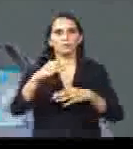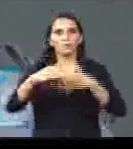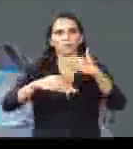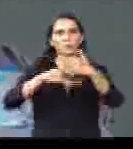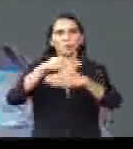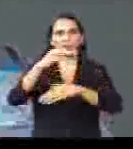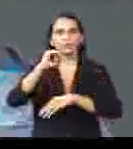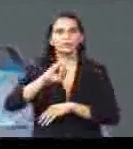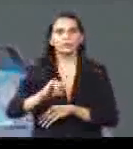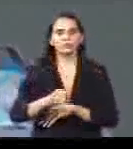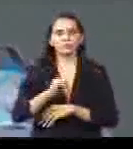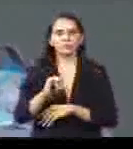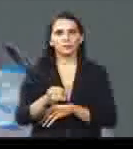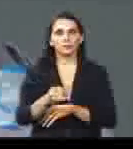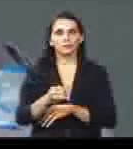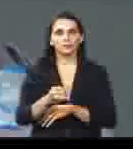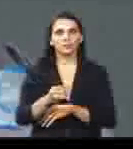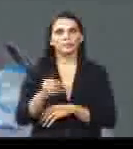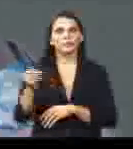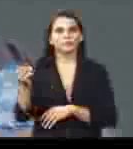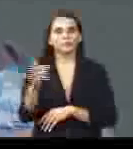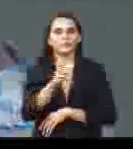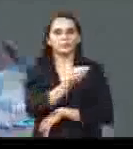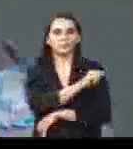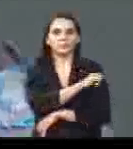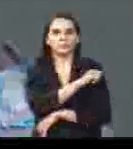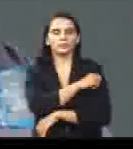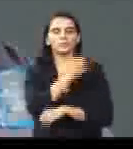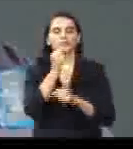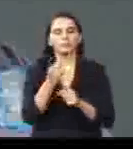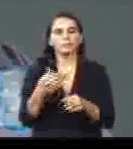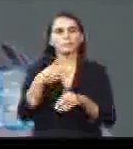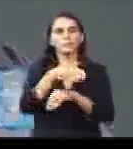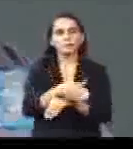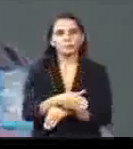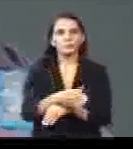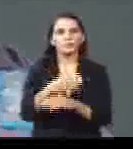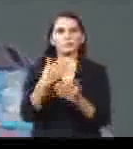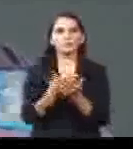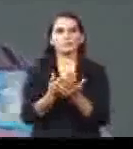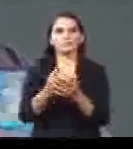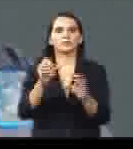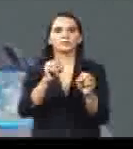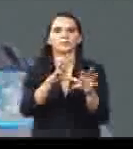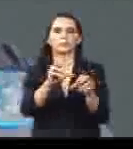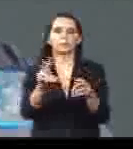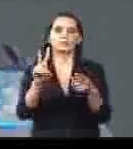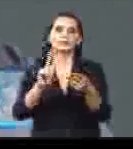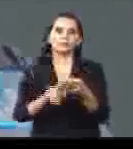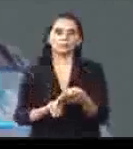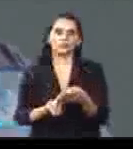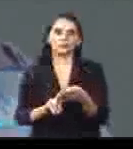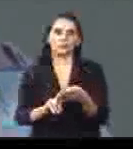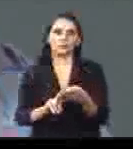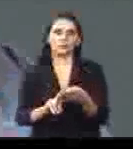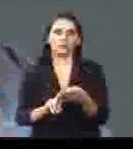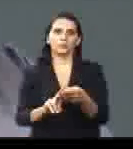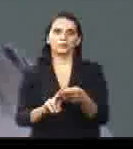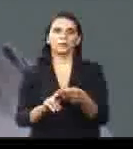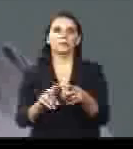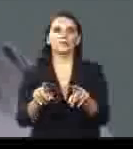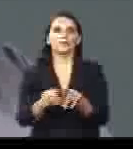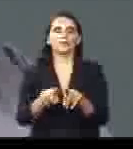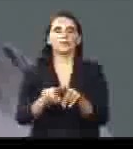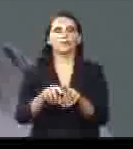a ampliação das oportunidades para que novos alunos possam ingressar na educação no sistema prisional. Isso passa,